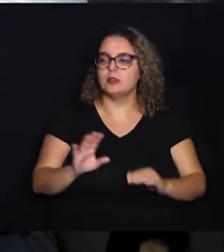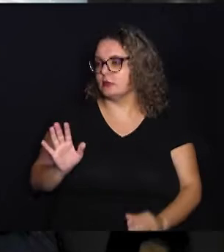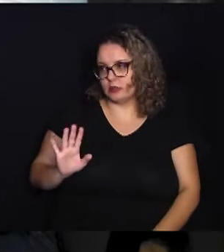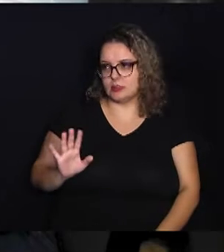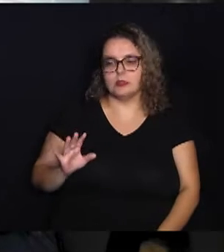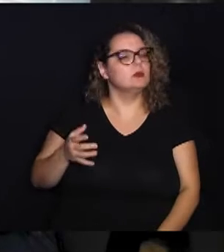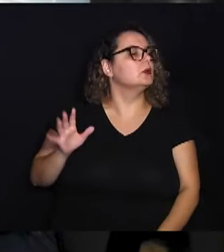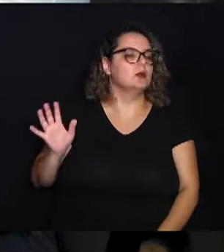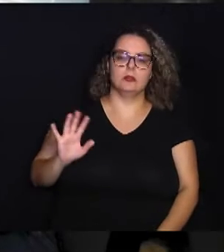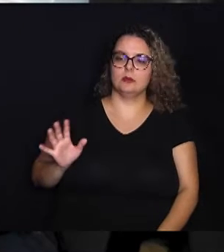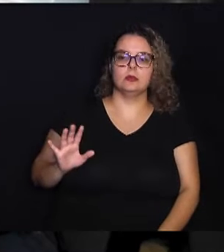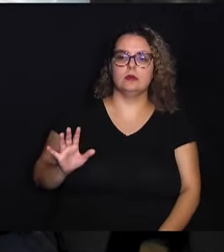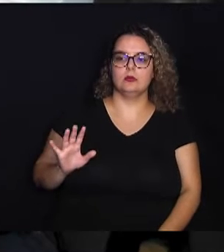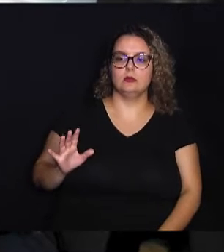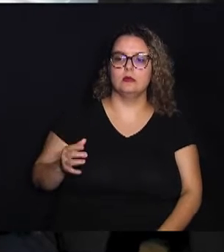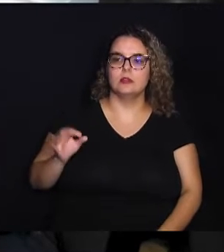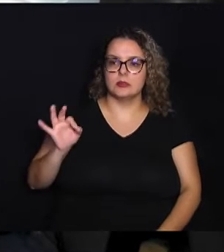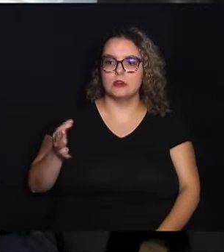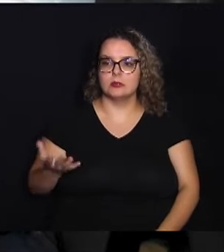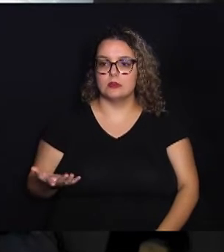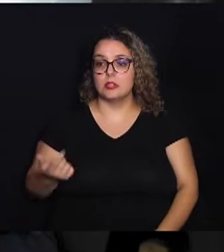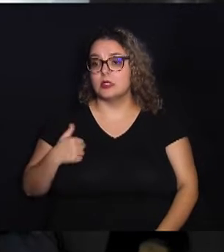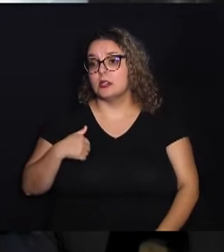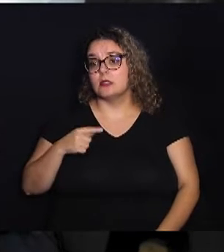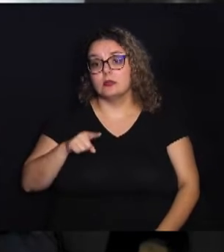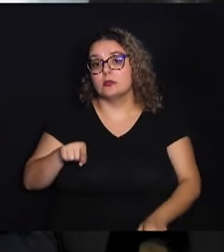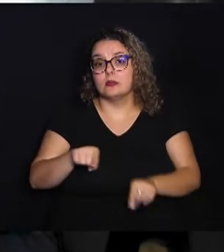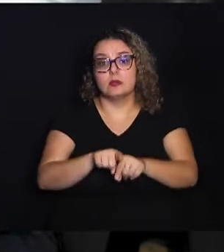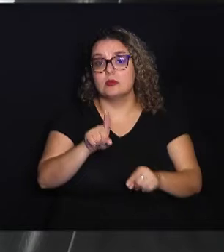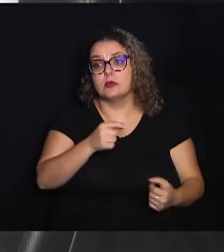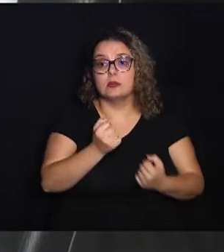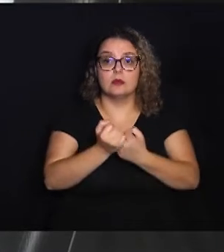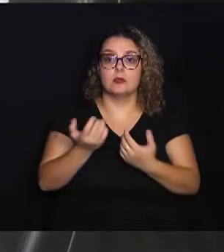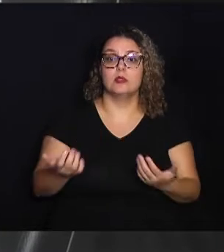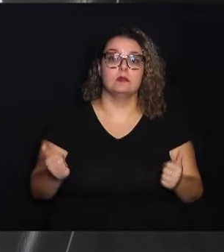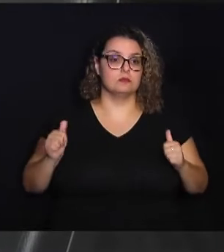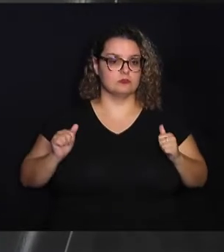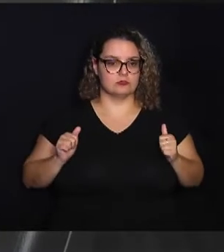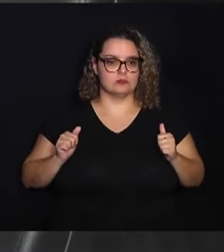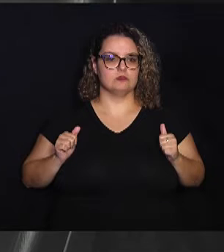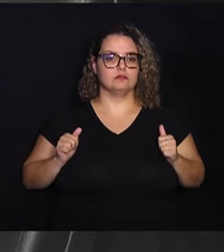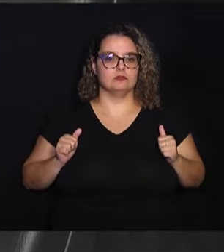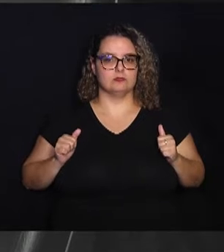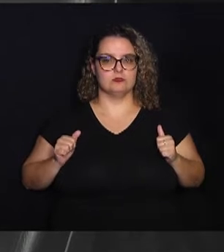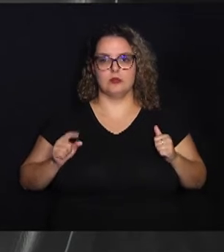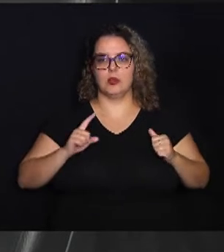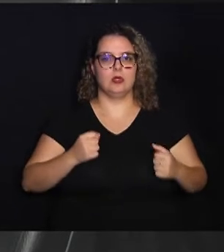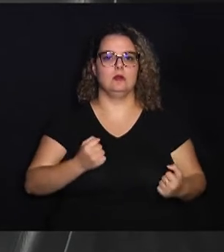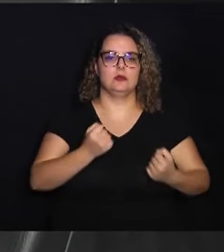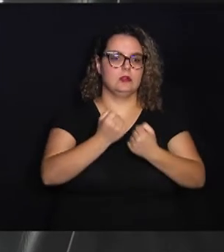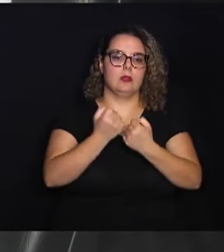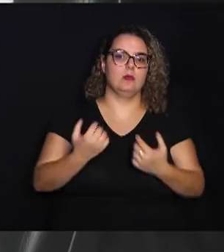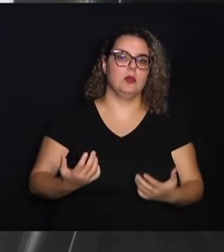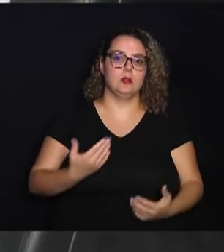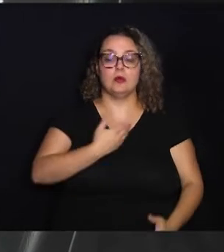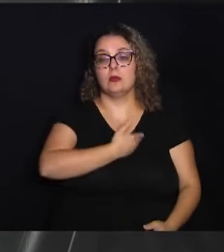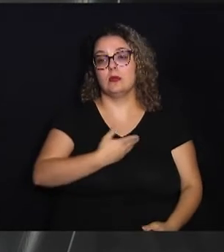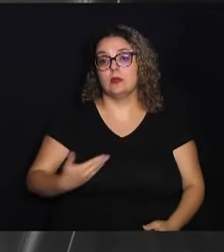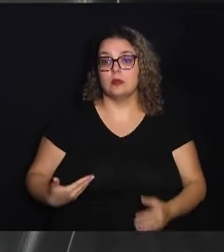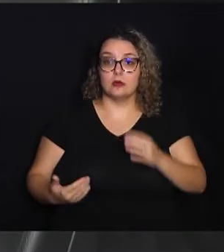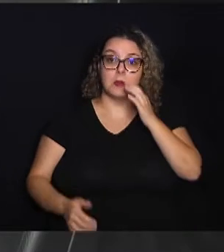era isso. E da mesma forma também eu não era um apoiador. Eu não estava apoiando o governo. Mas, ao mesmo